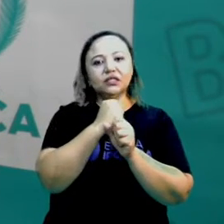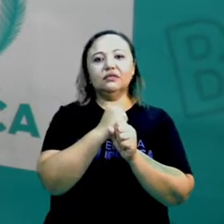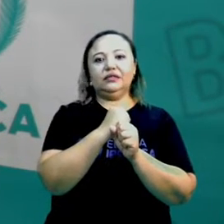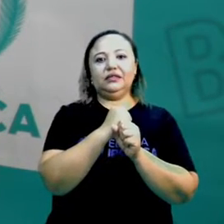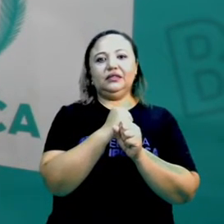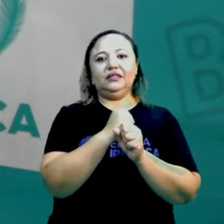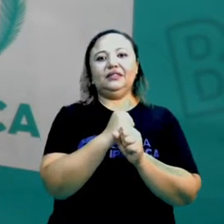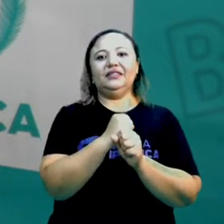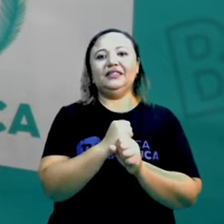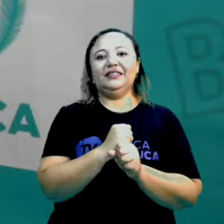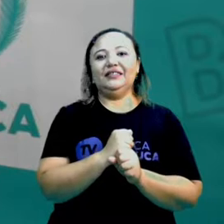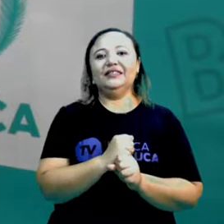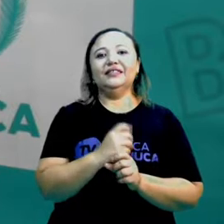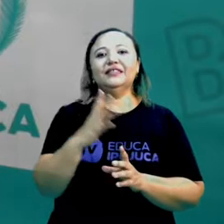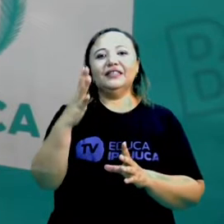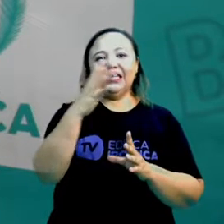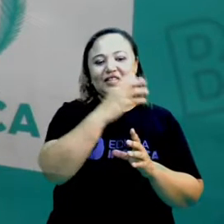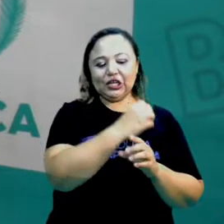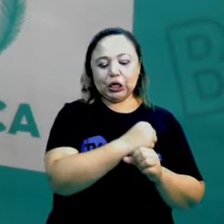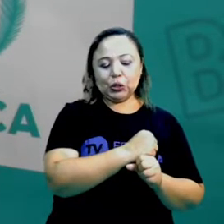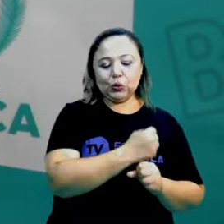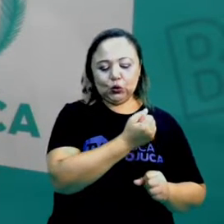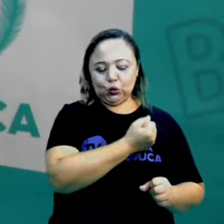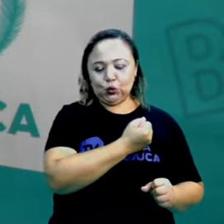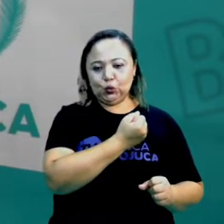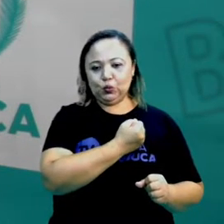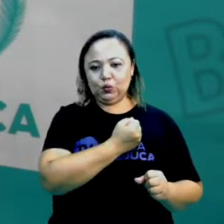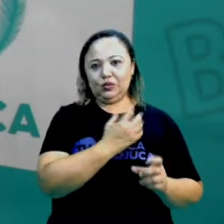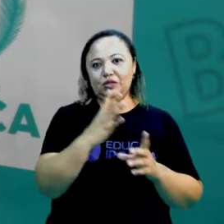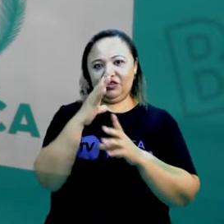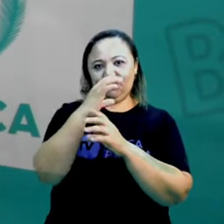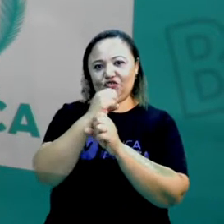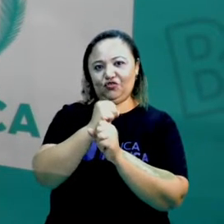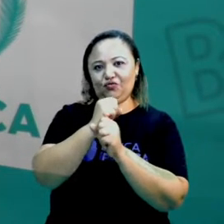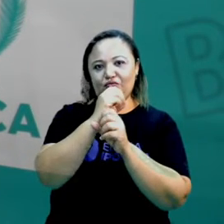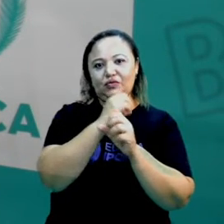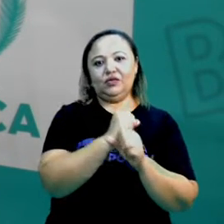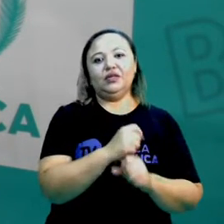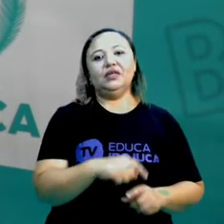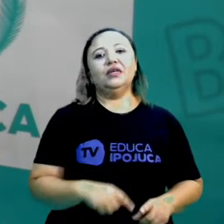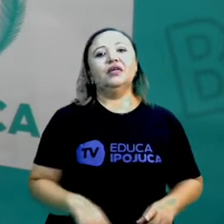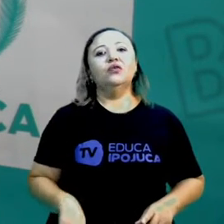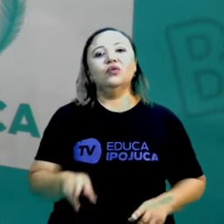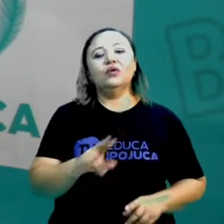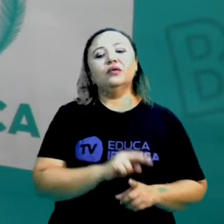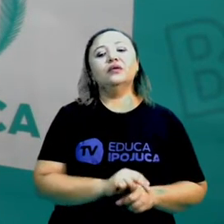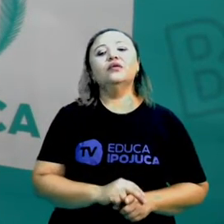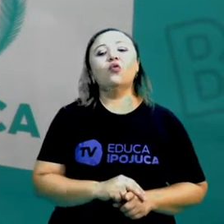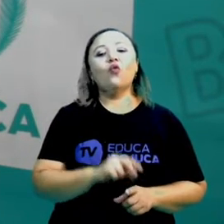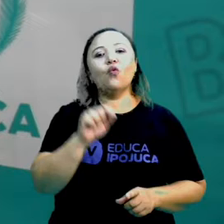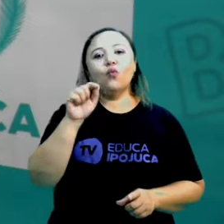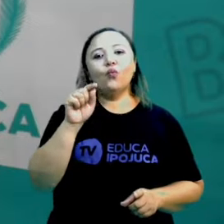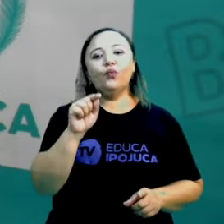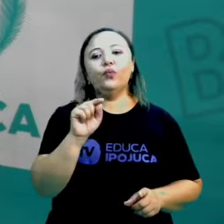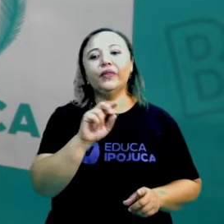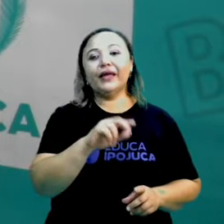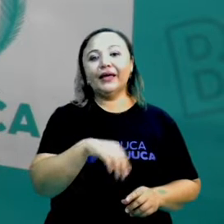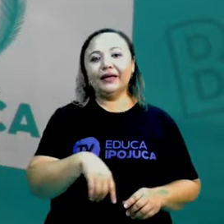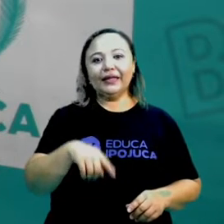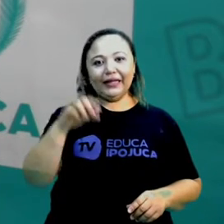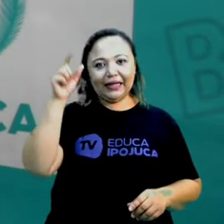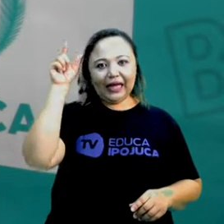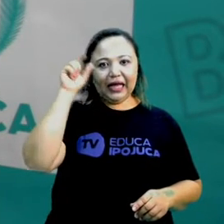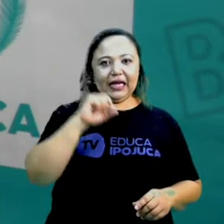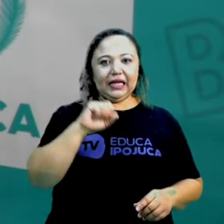Então, continha de somar é chamada de adição. E ela nos traz, né, uma ideia